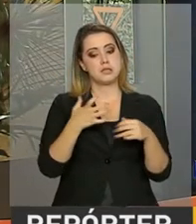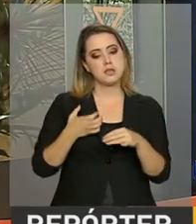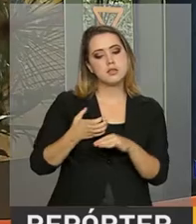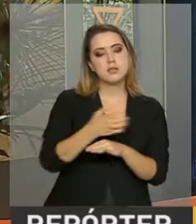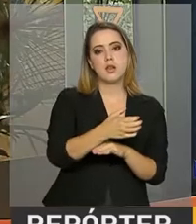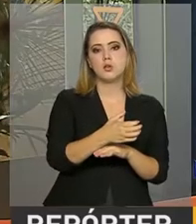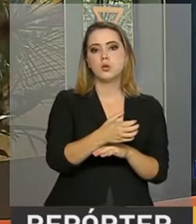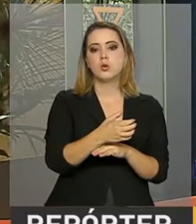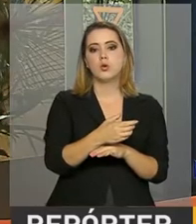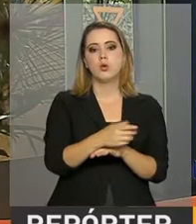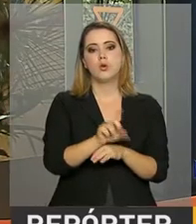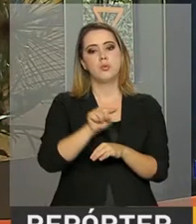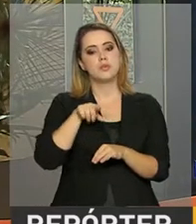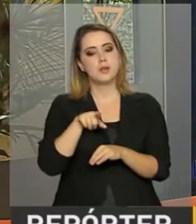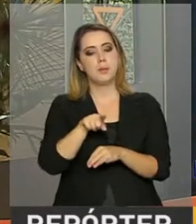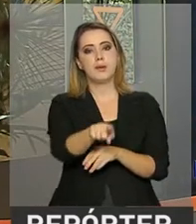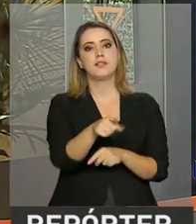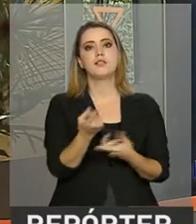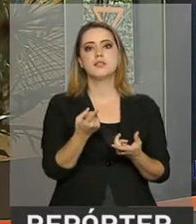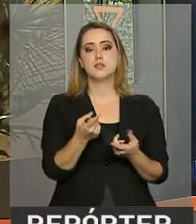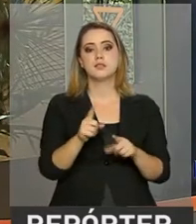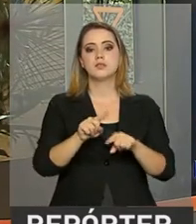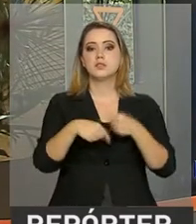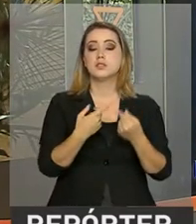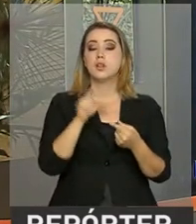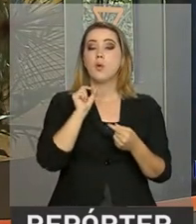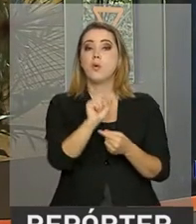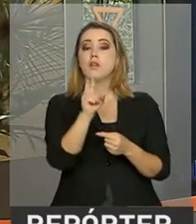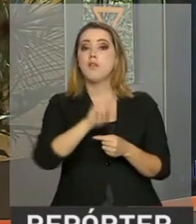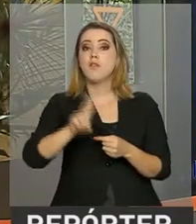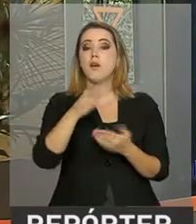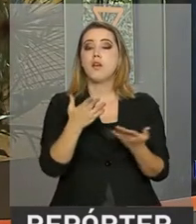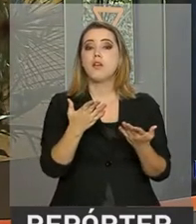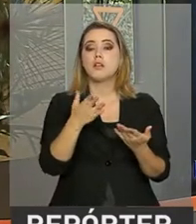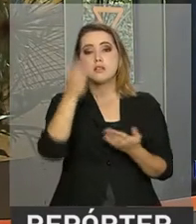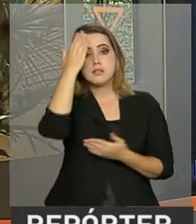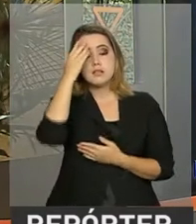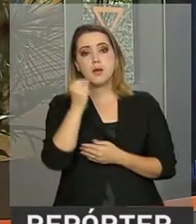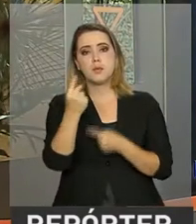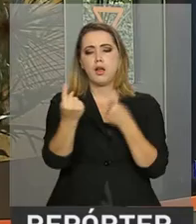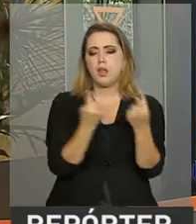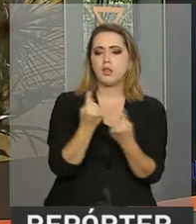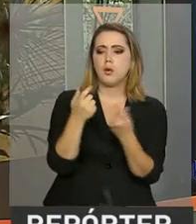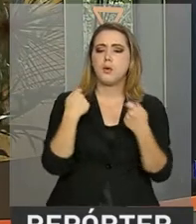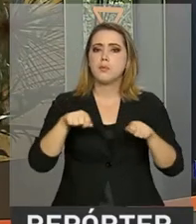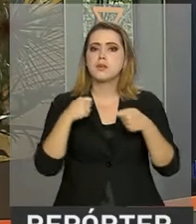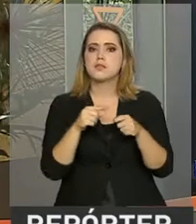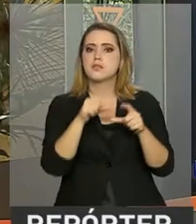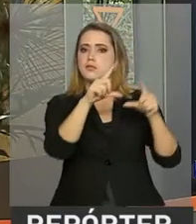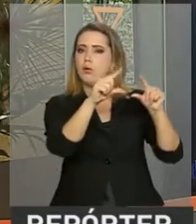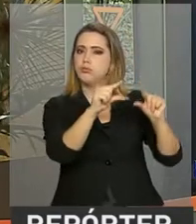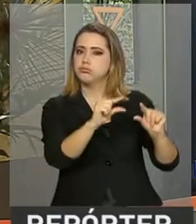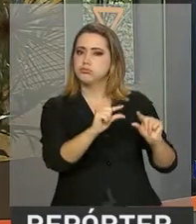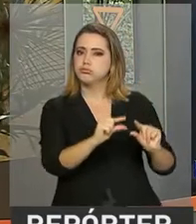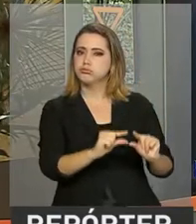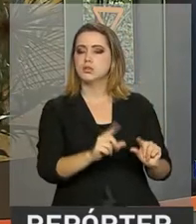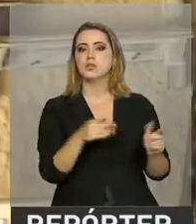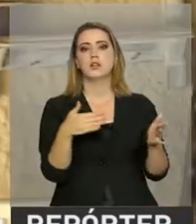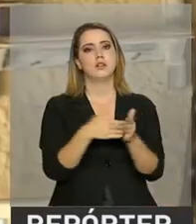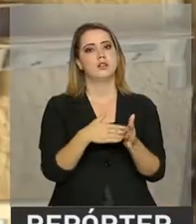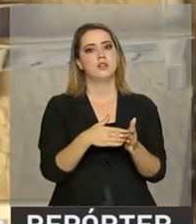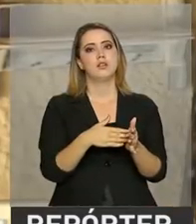aperto servir então ele vai dosar automaticamente cada insumo até da quantidade desejada